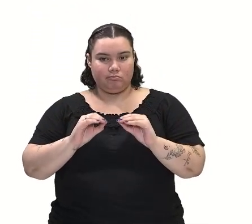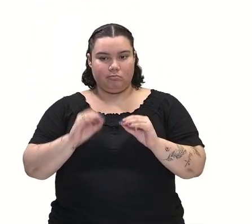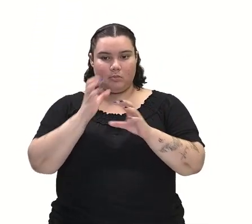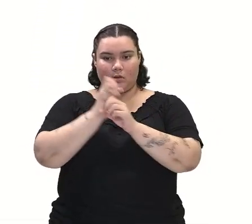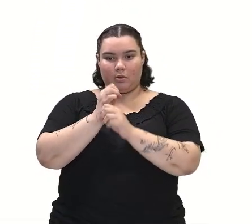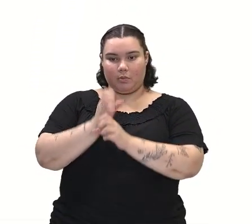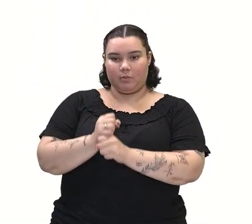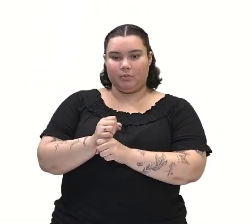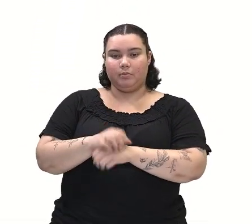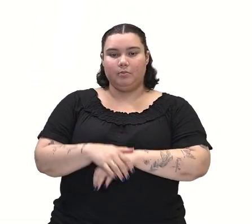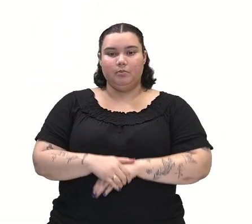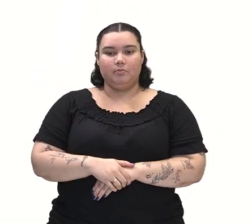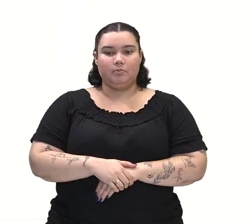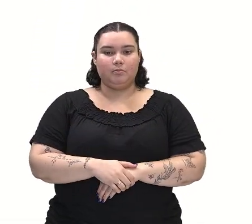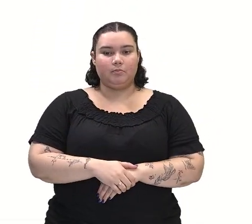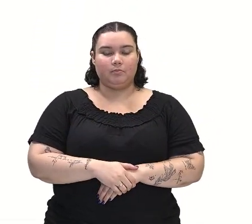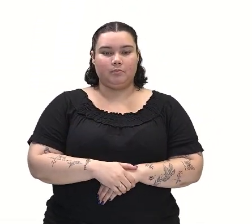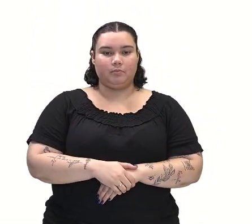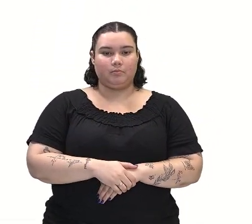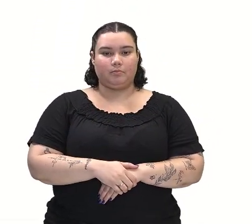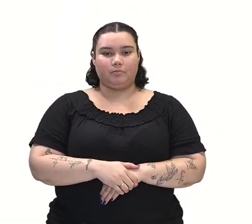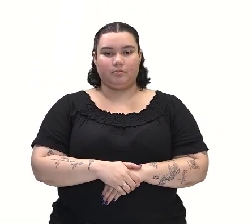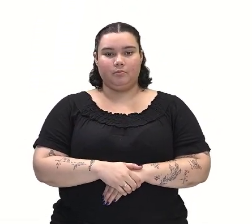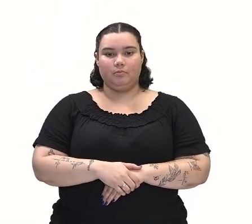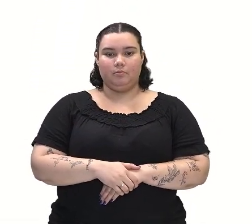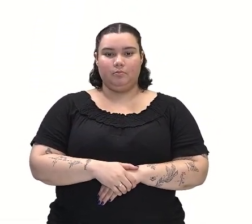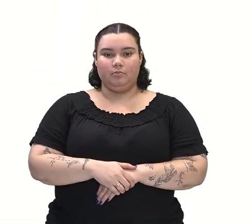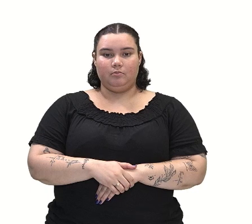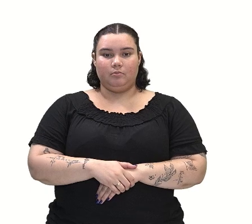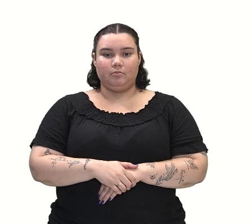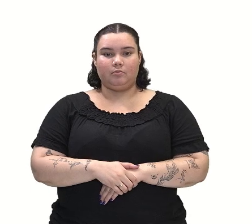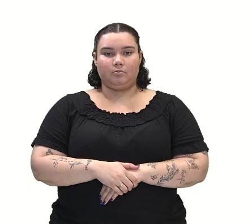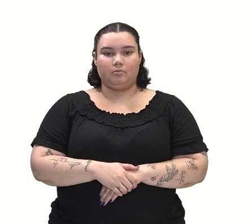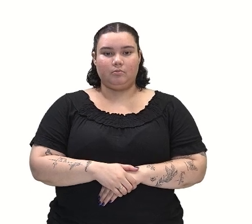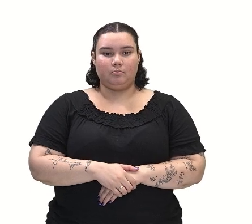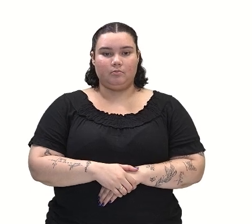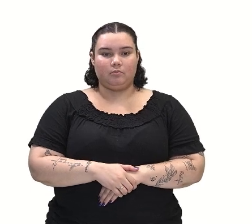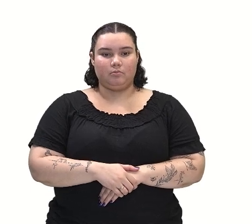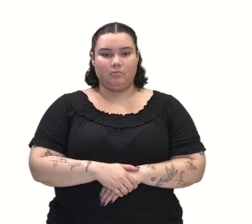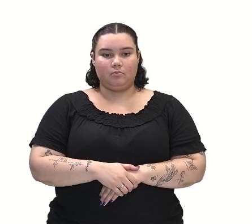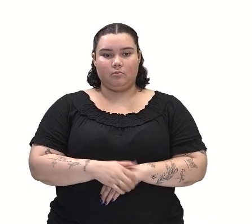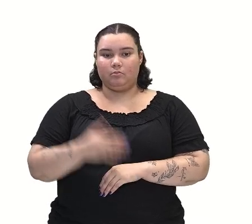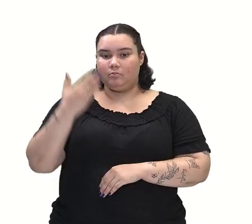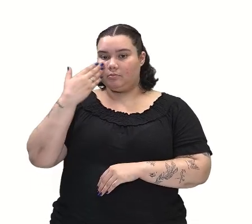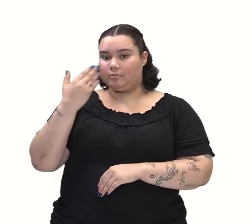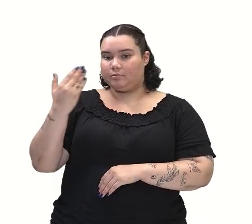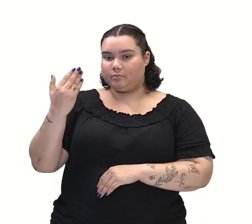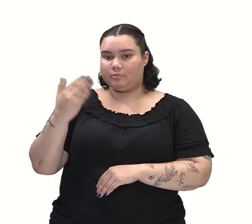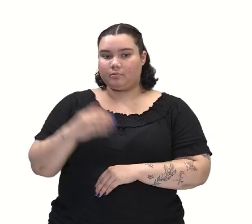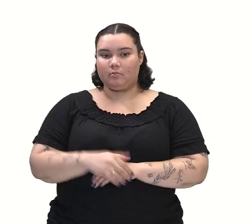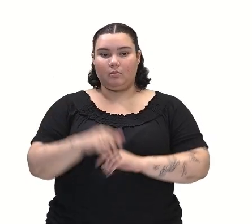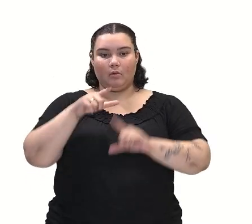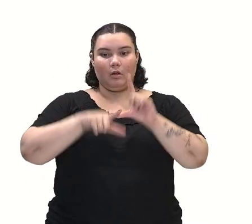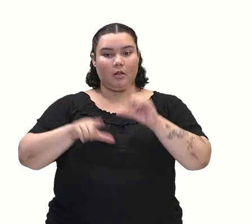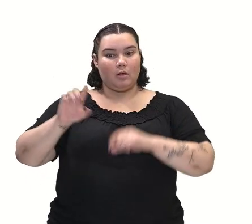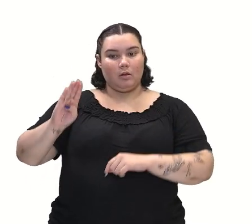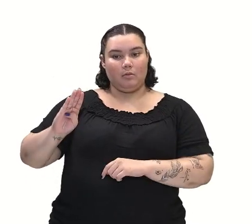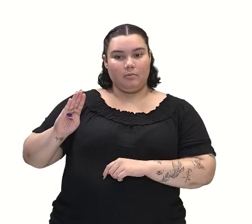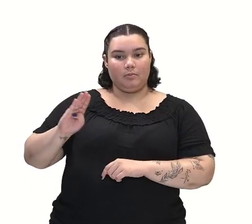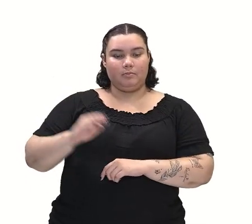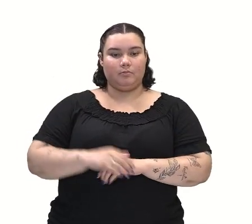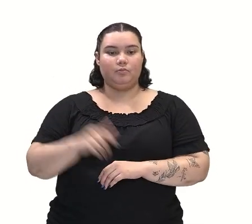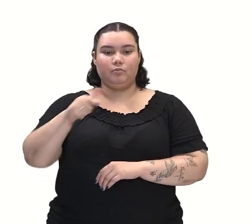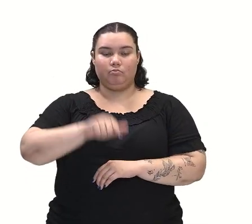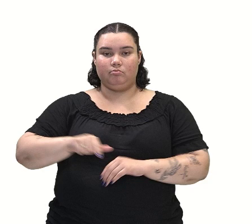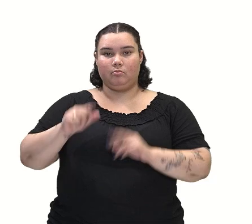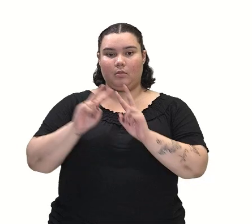né? Essa letra B. Então, vamos lá. Ó. Letra B, repetindo